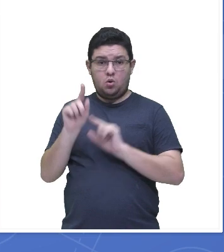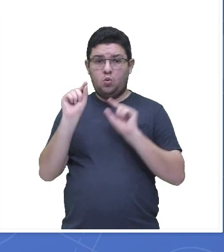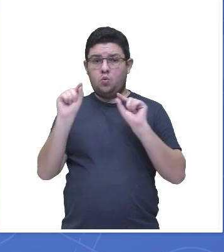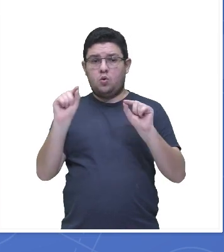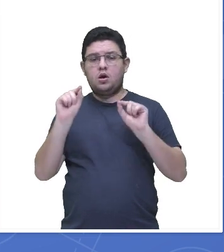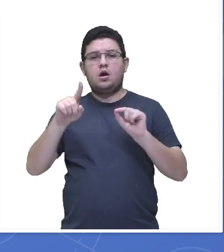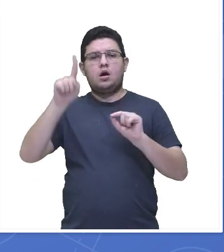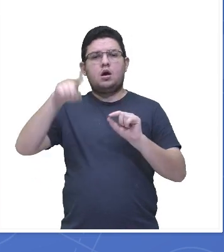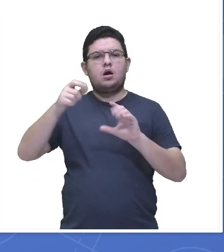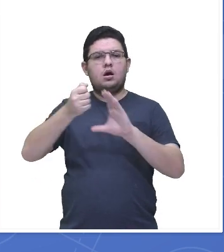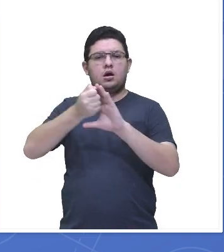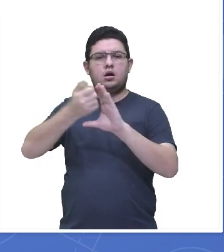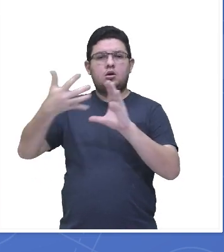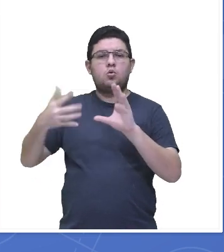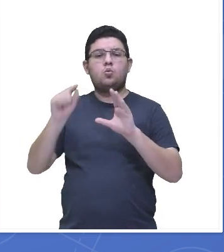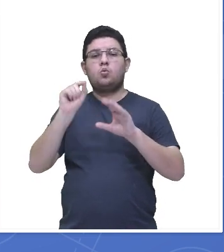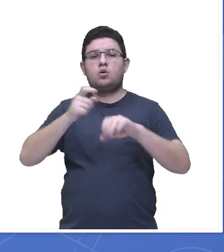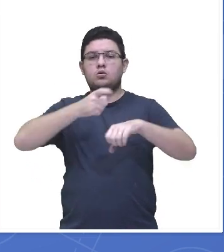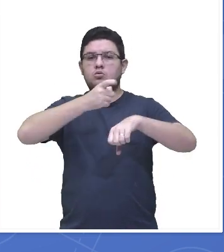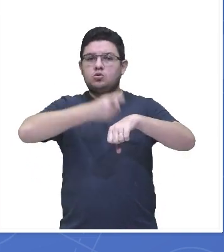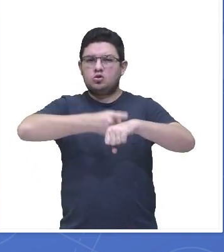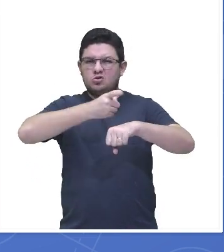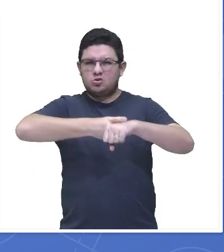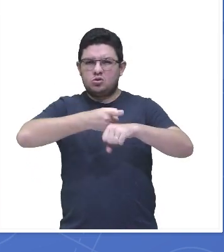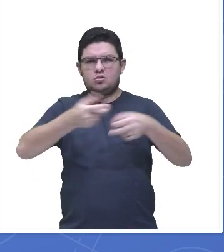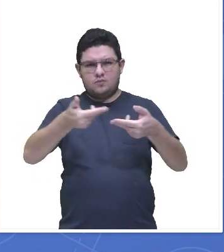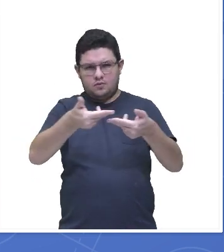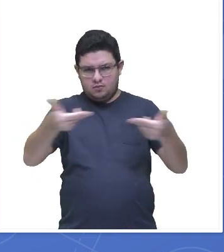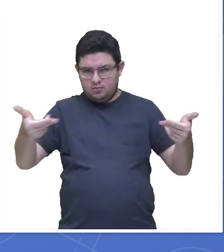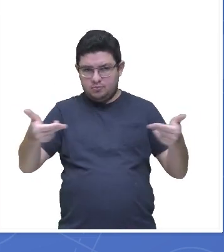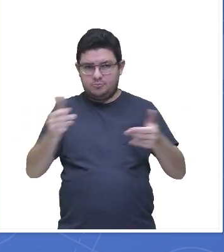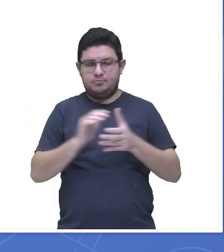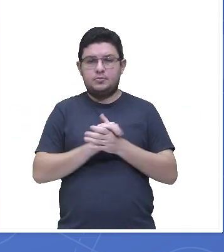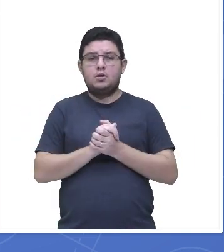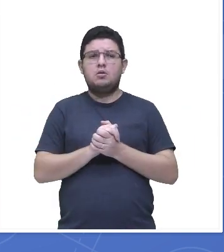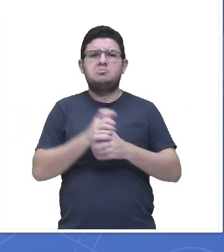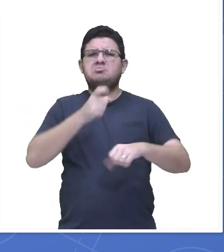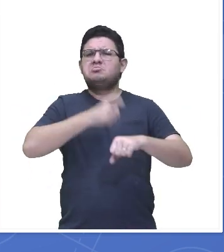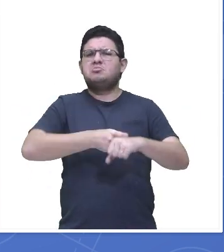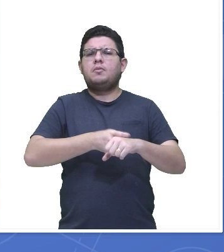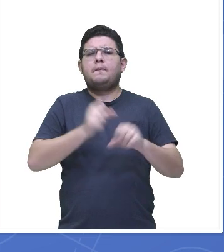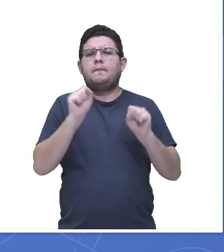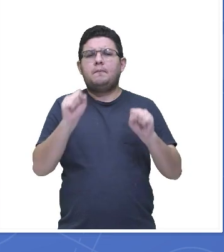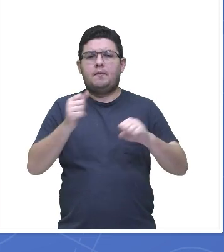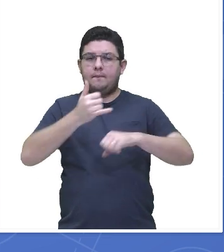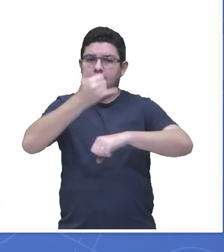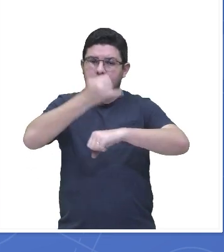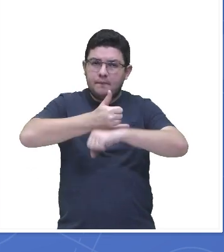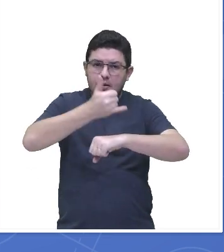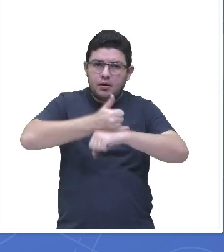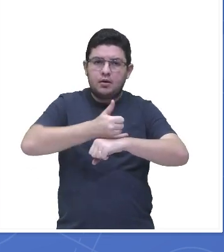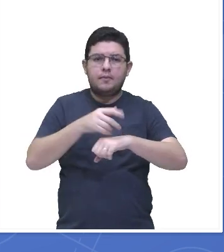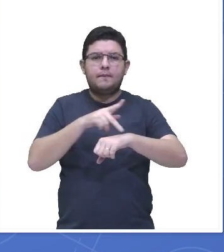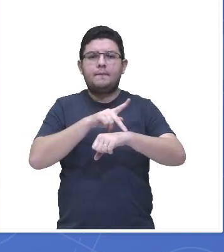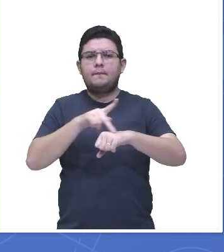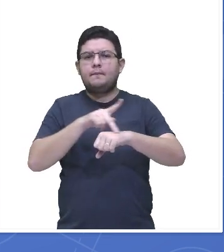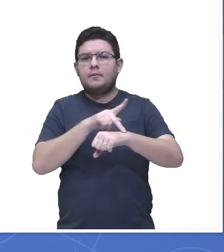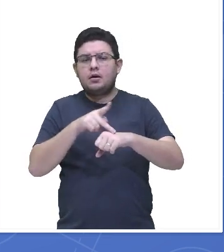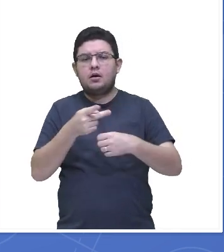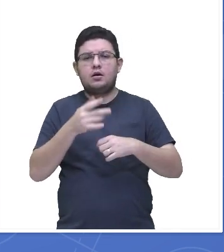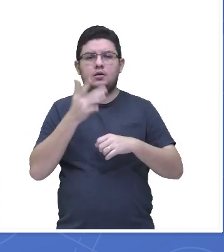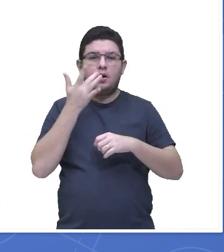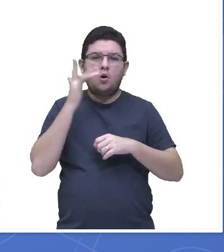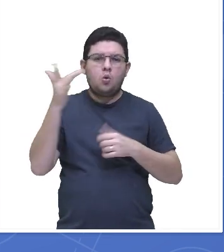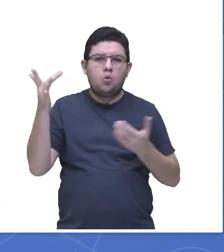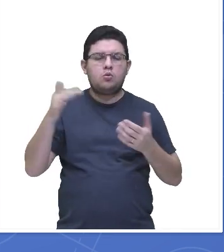do material que constitui o sólido, porque o sólido pode ser o ferro, pode ser a prata, pode ser o ouro, né? Então,